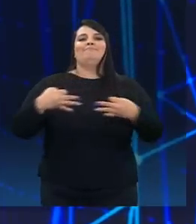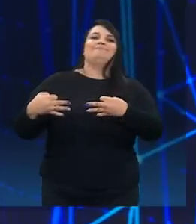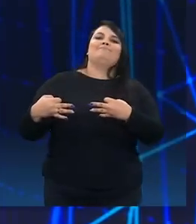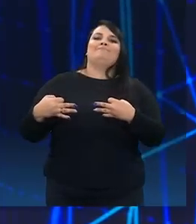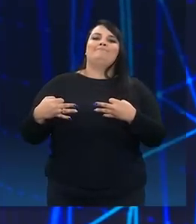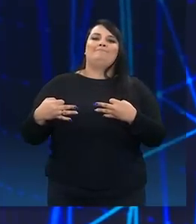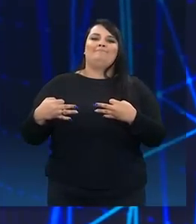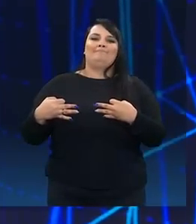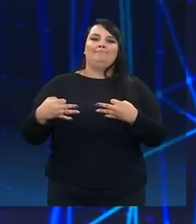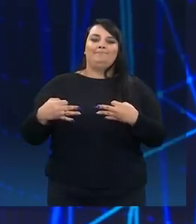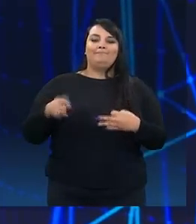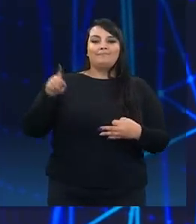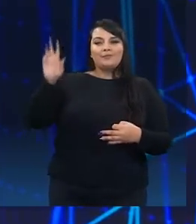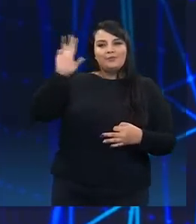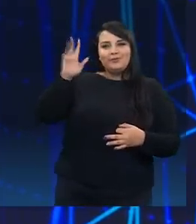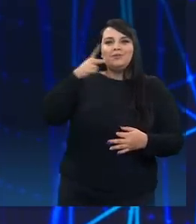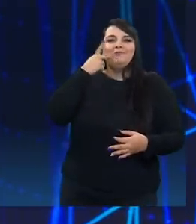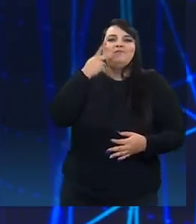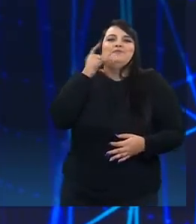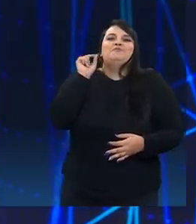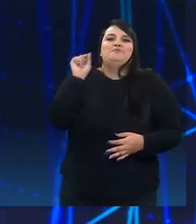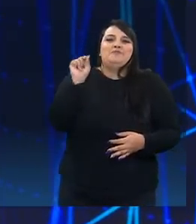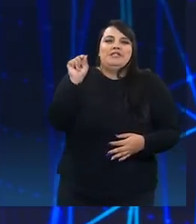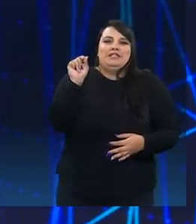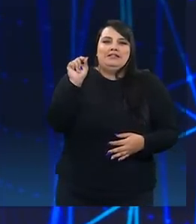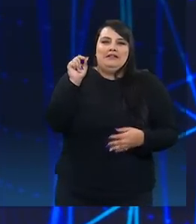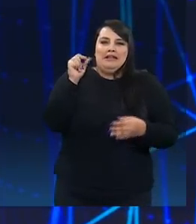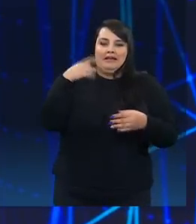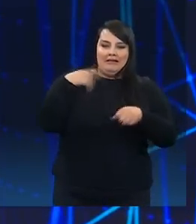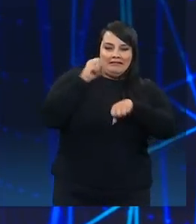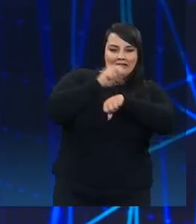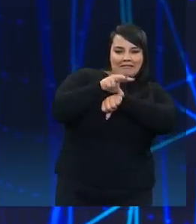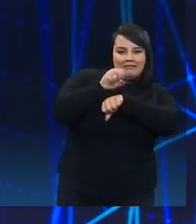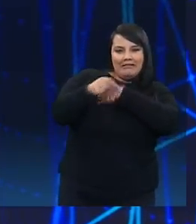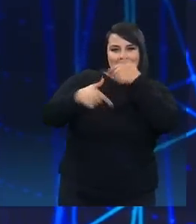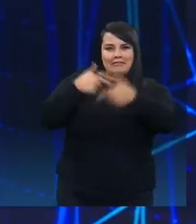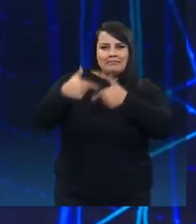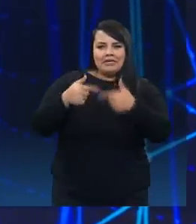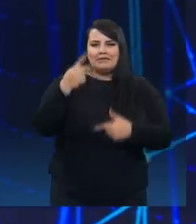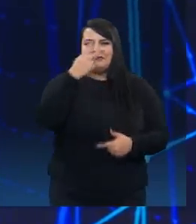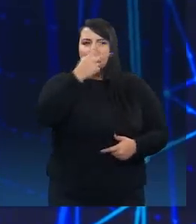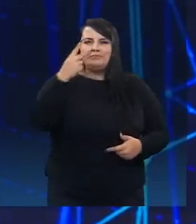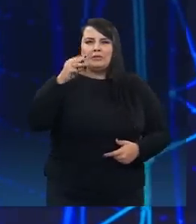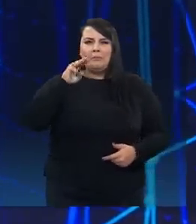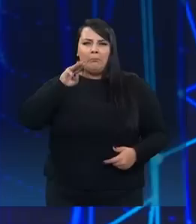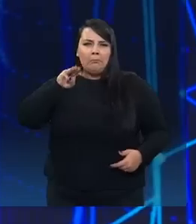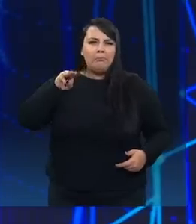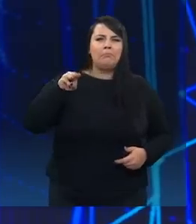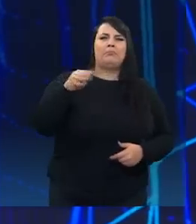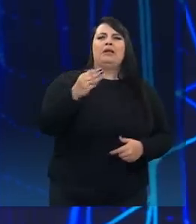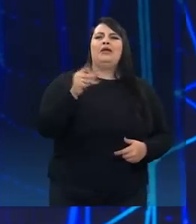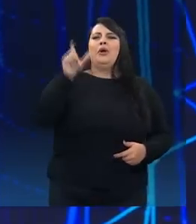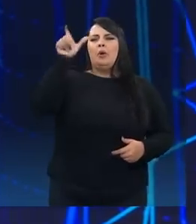emprego. Ele falou aquilo porque ele gerou 22 milhões de emprego. Ele é o presidente